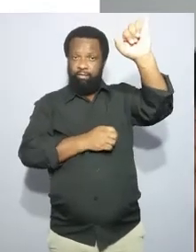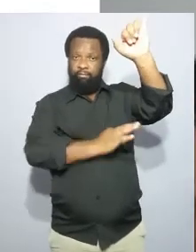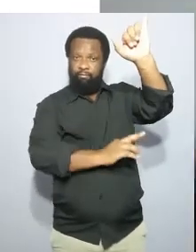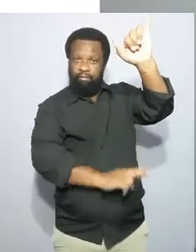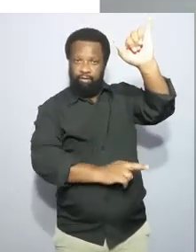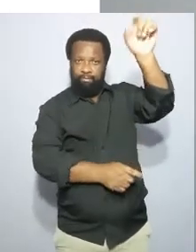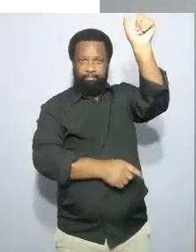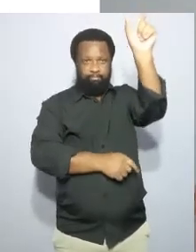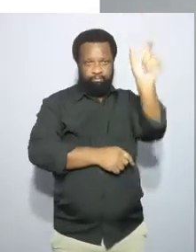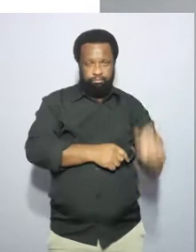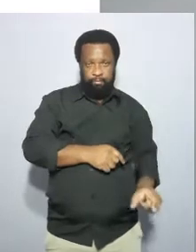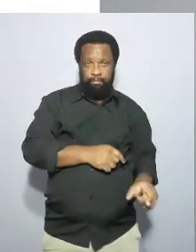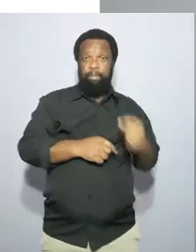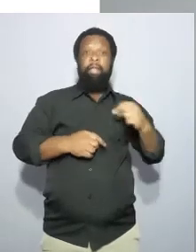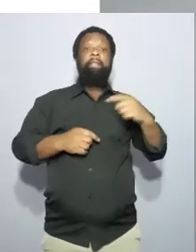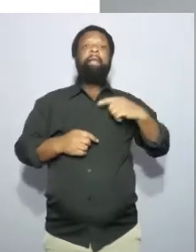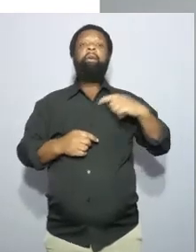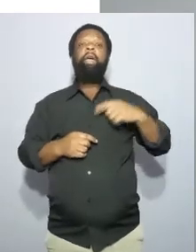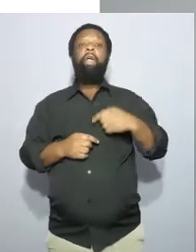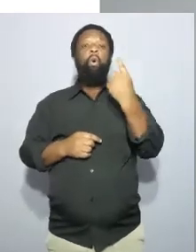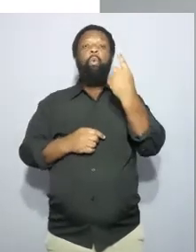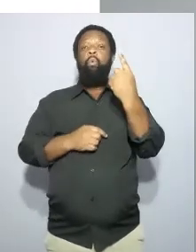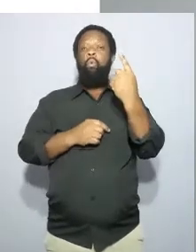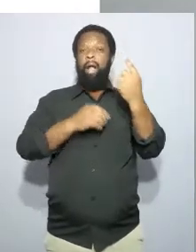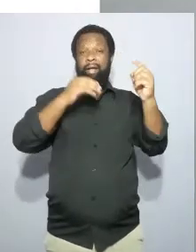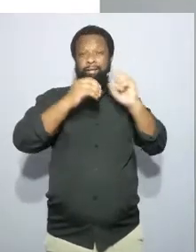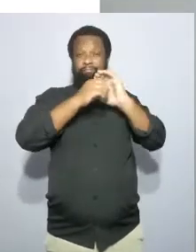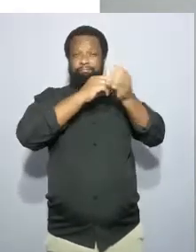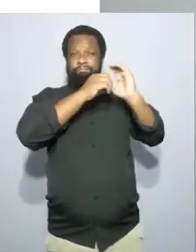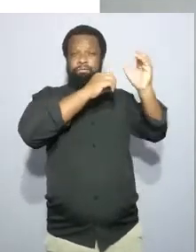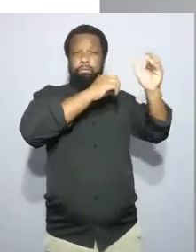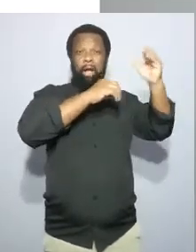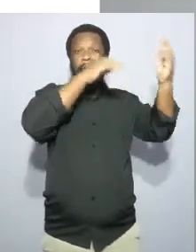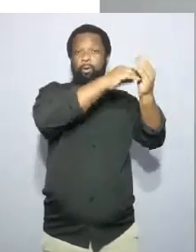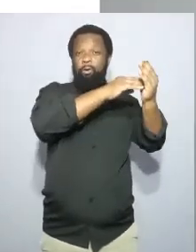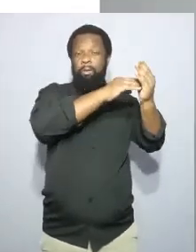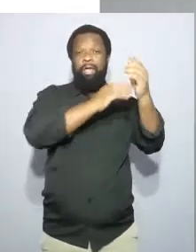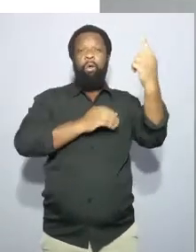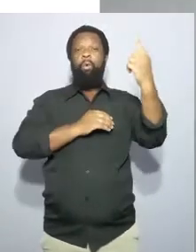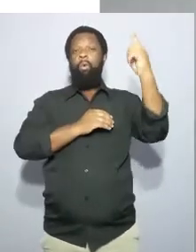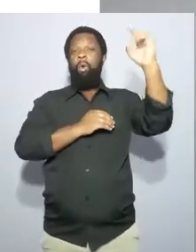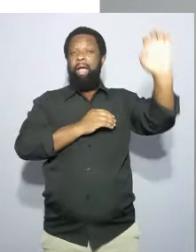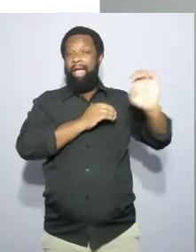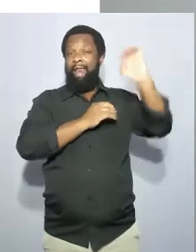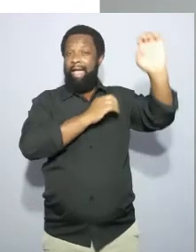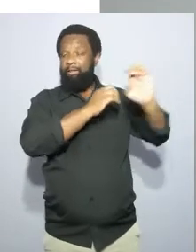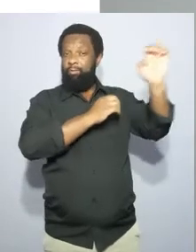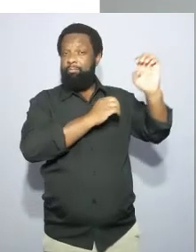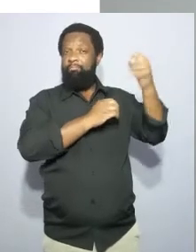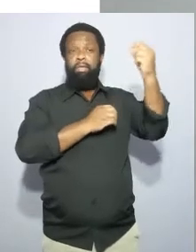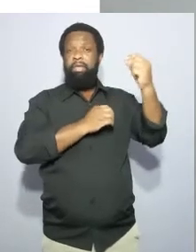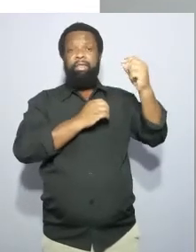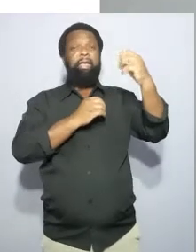diferente. Então, na sétima camada do frâncio, tem um elétron. Esse elétron, ele não está sendo muito